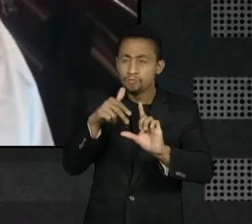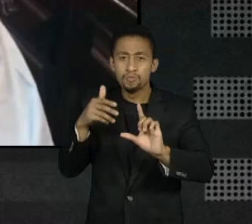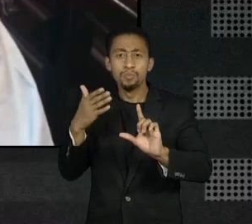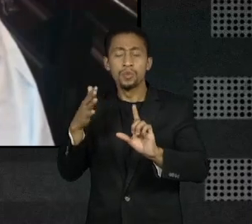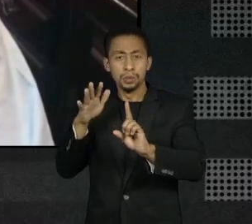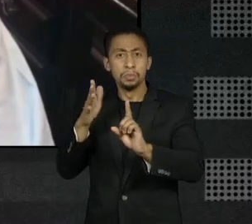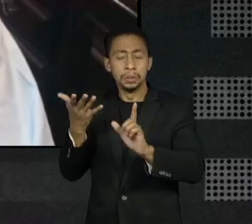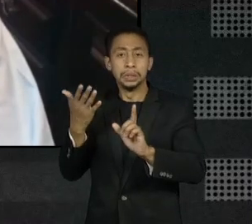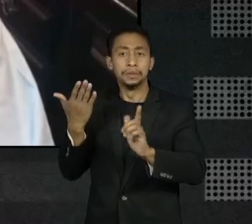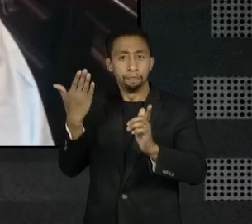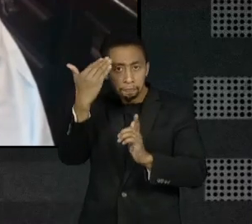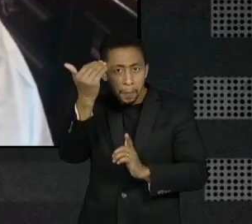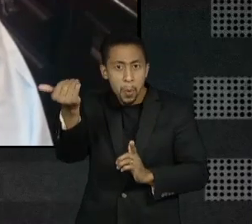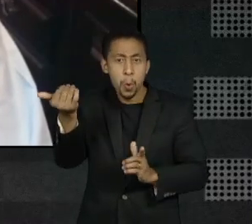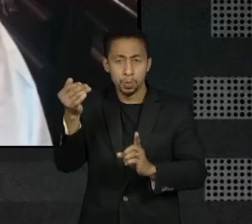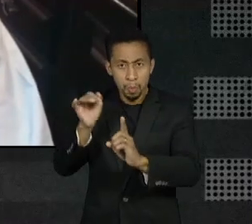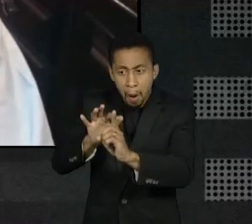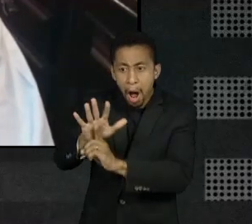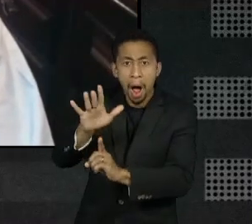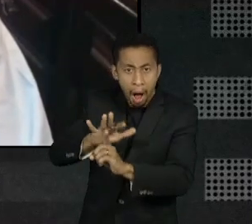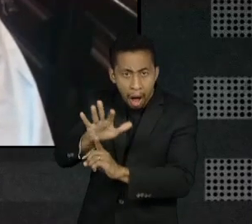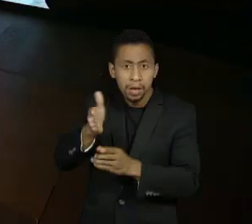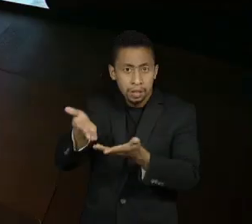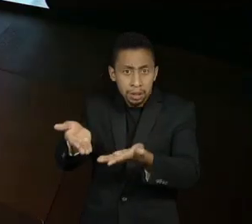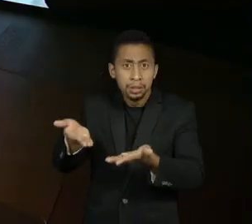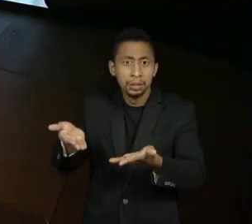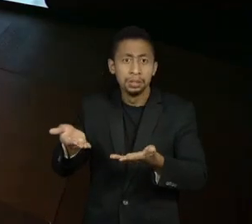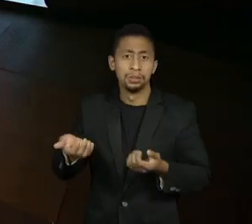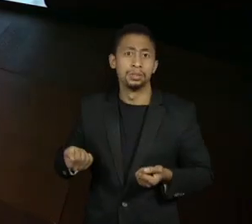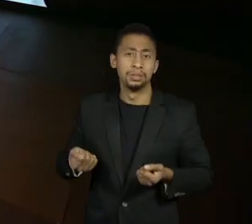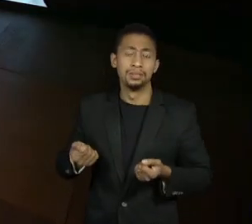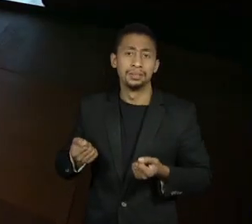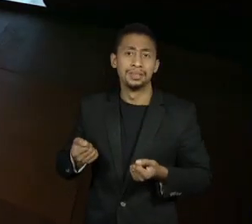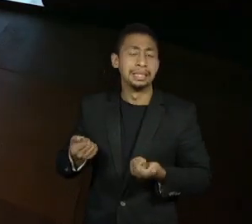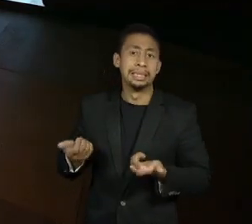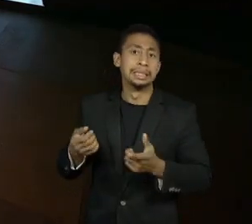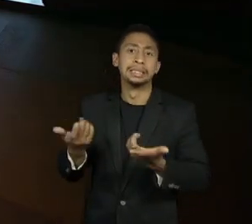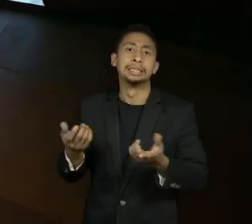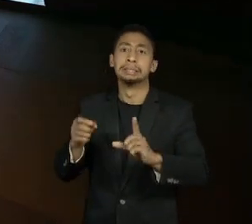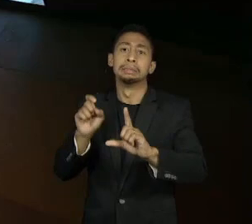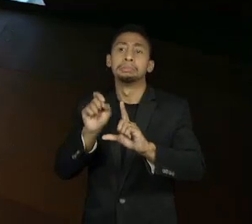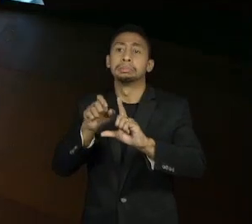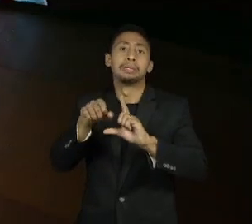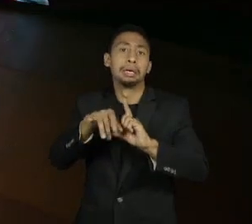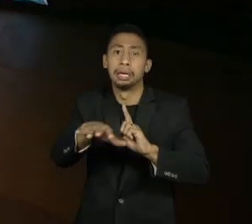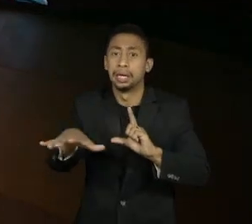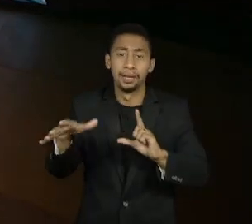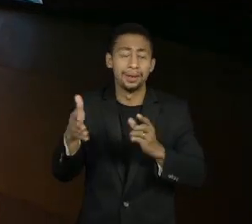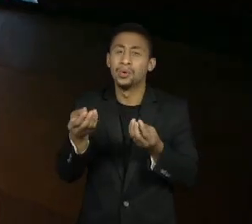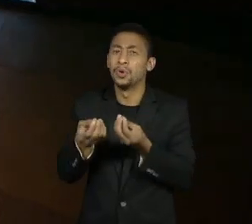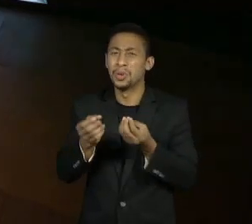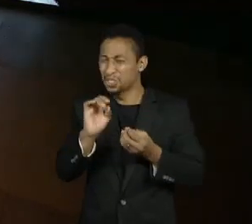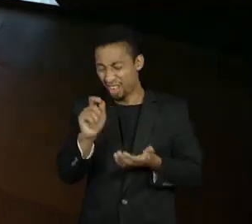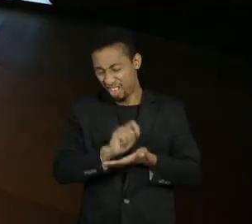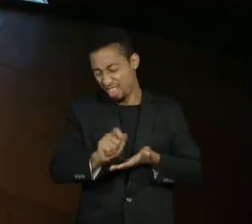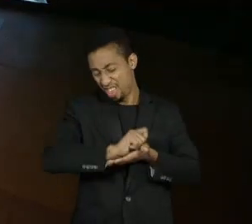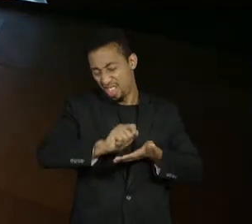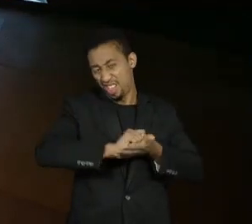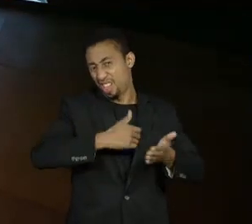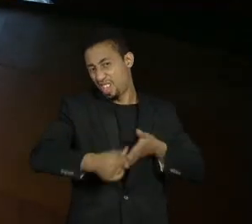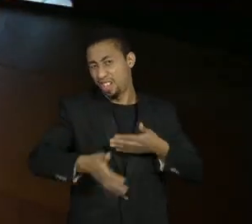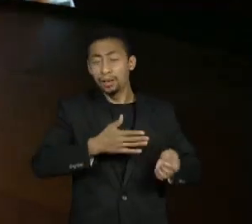tem veículos fortes também. E o que você está fazendo? Só rabiscar? Não. Vamos colocar alguma coisa de